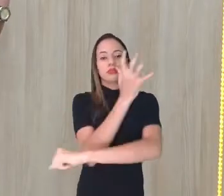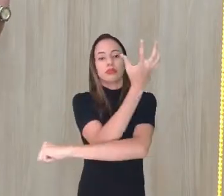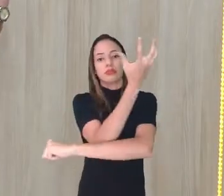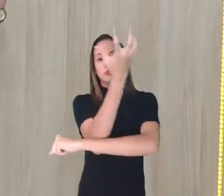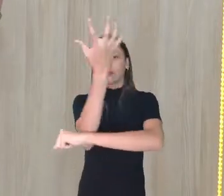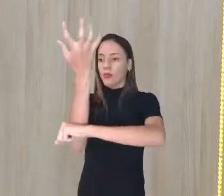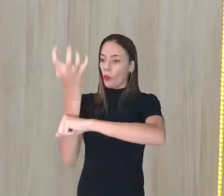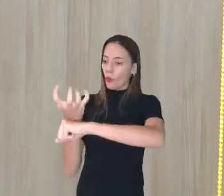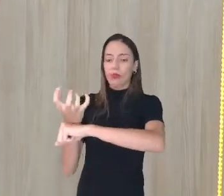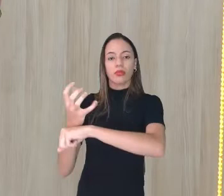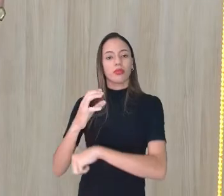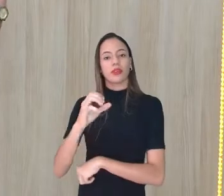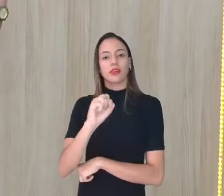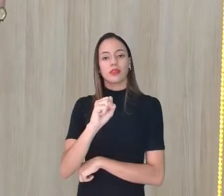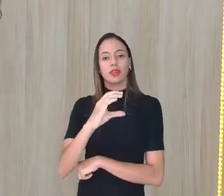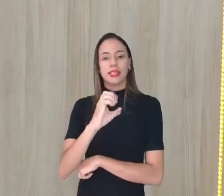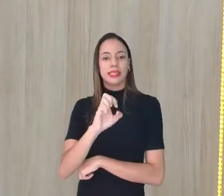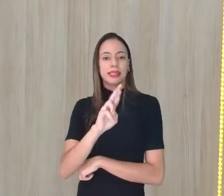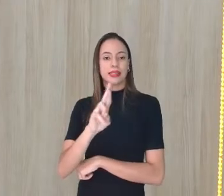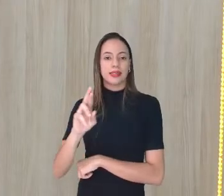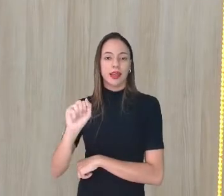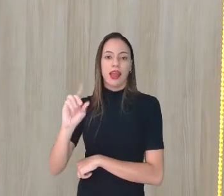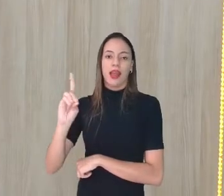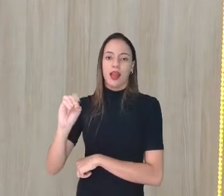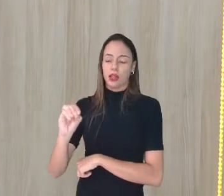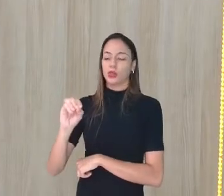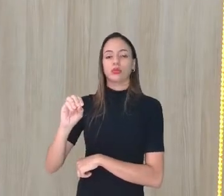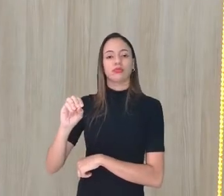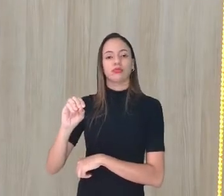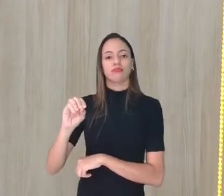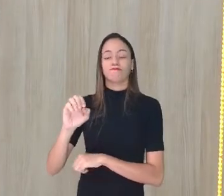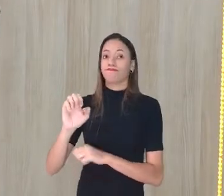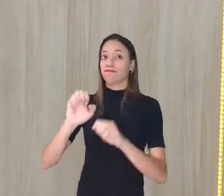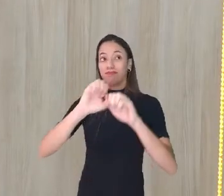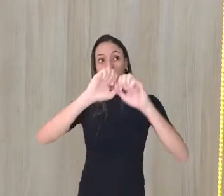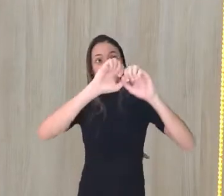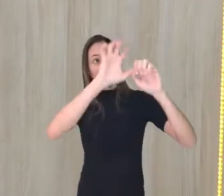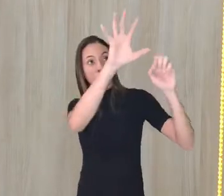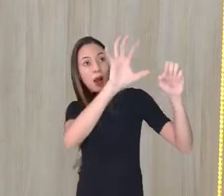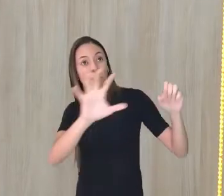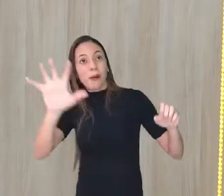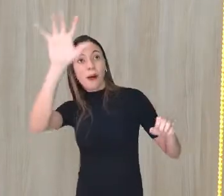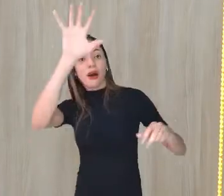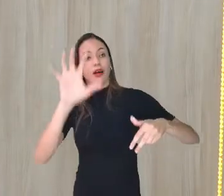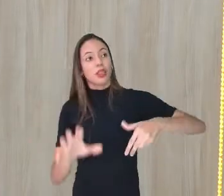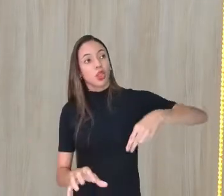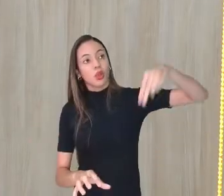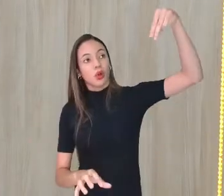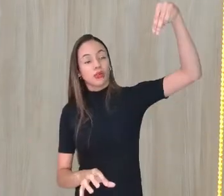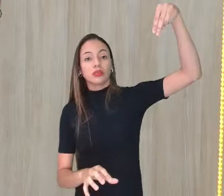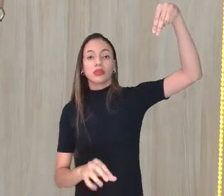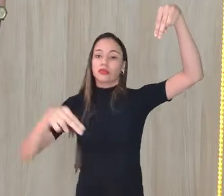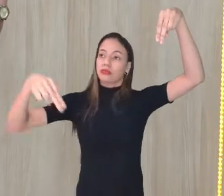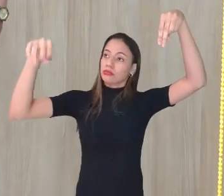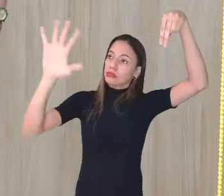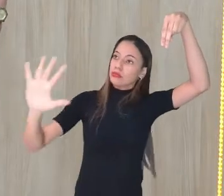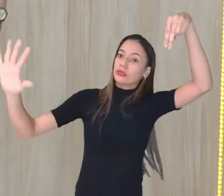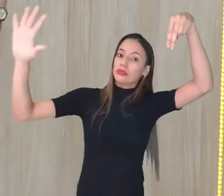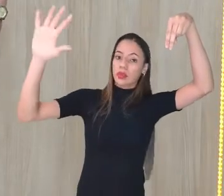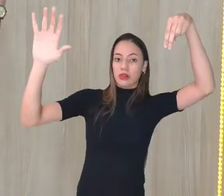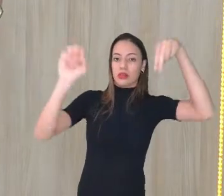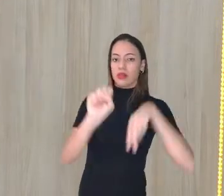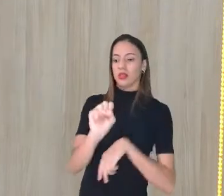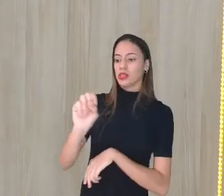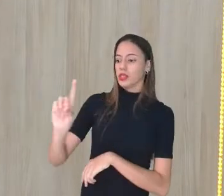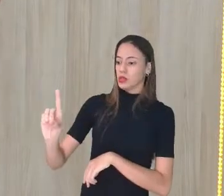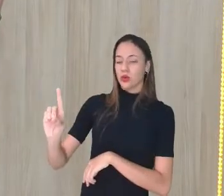é gigantesco, tá? Ele pega parte da região norte, tem parte da região nordeste, parte da região